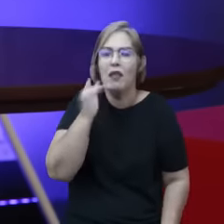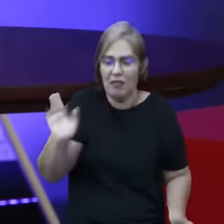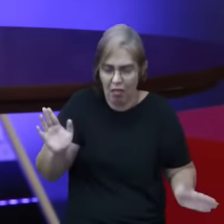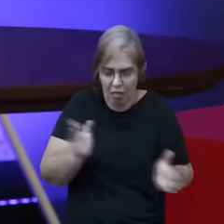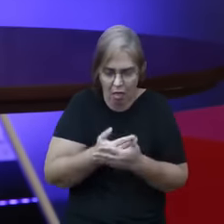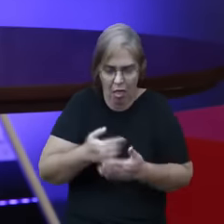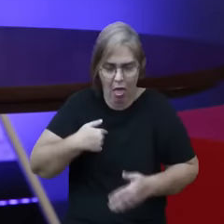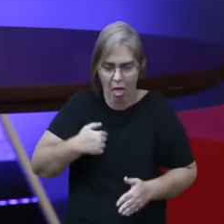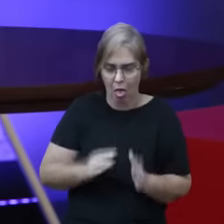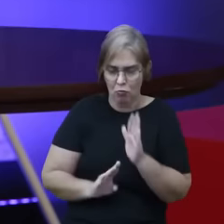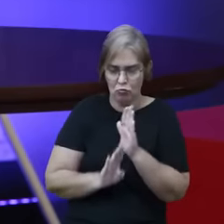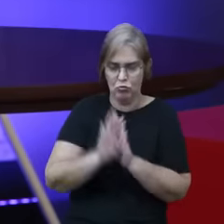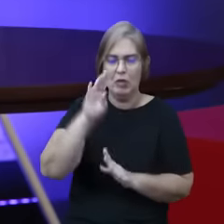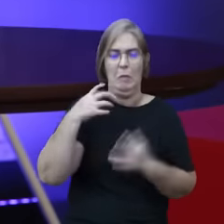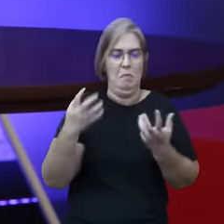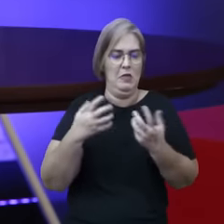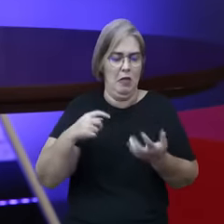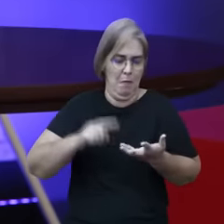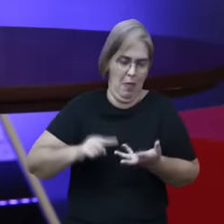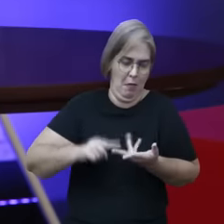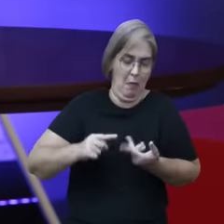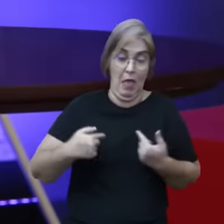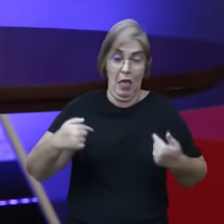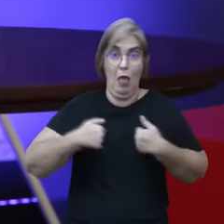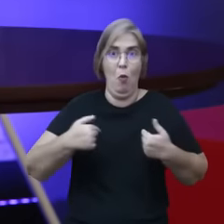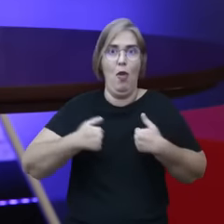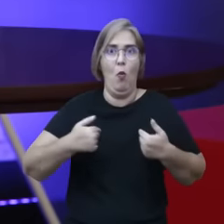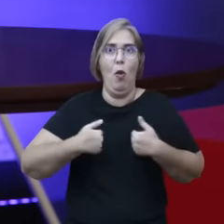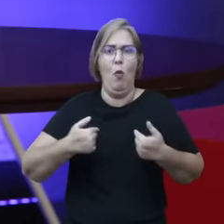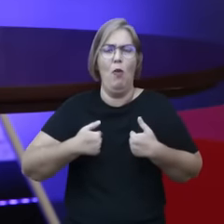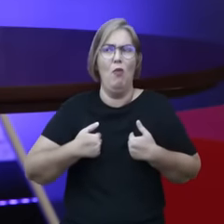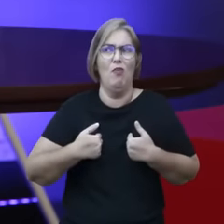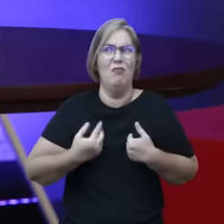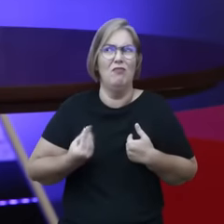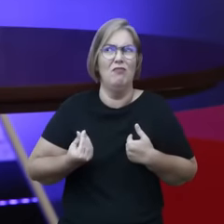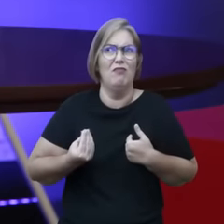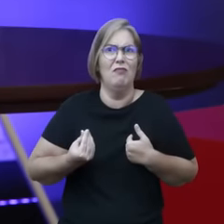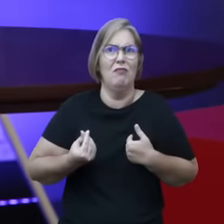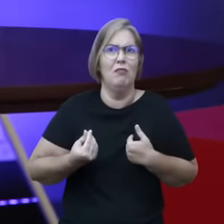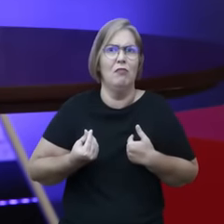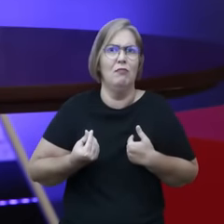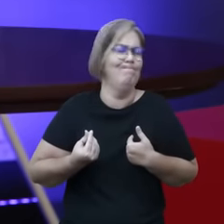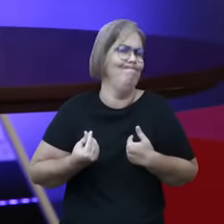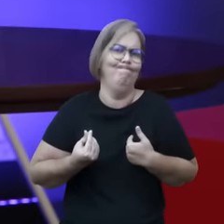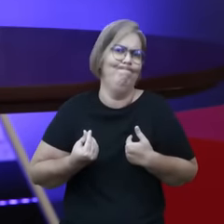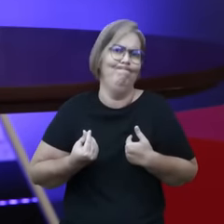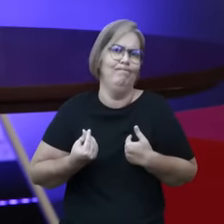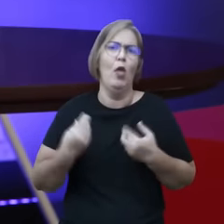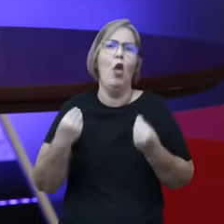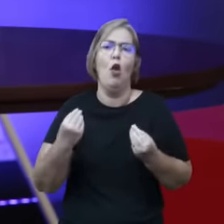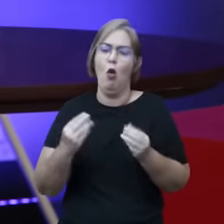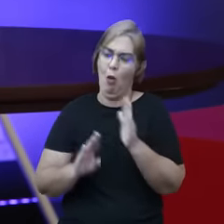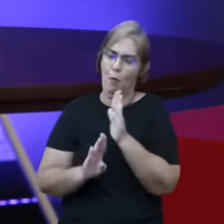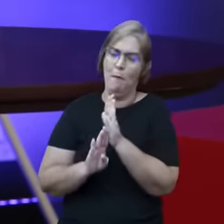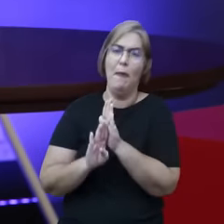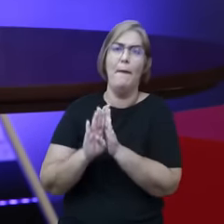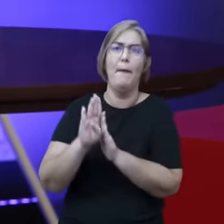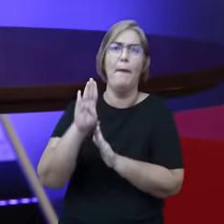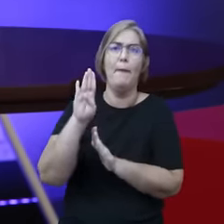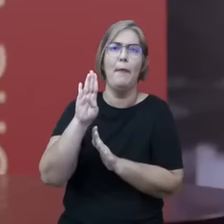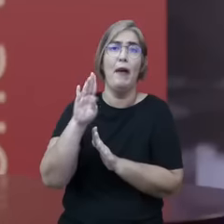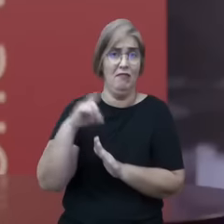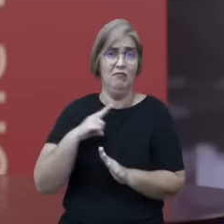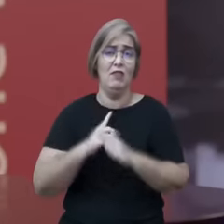daí a única alternativa que nós temos é o sucesso. Mas esse sucesso ele é também limitado,